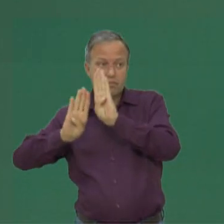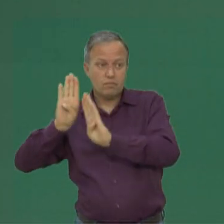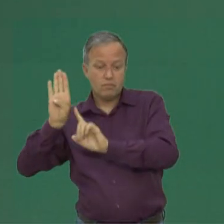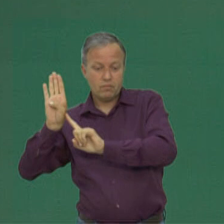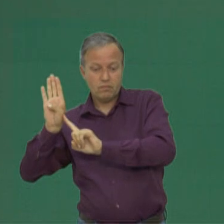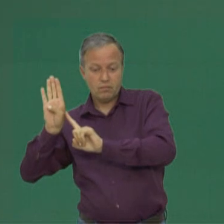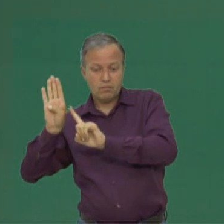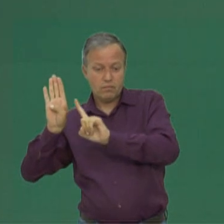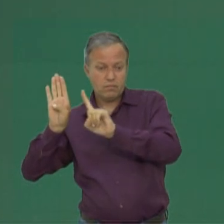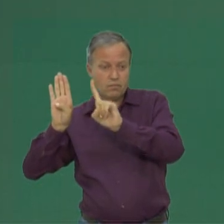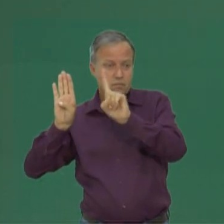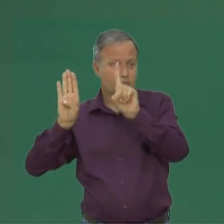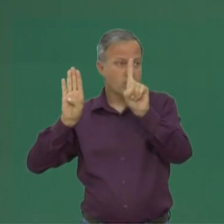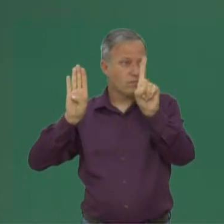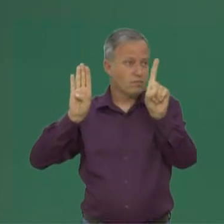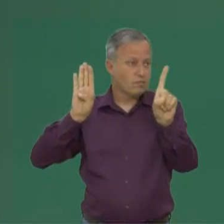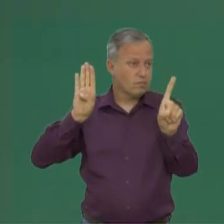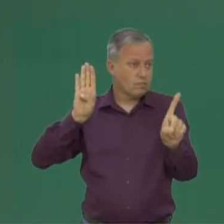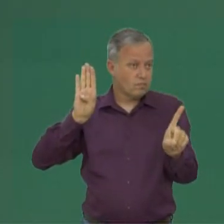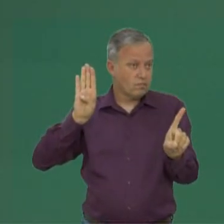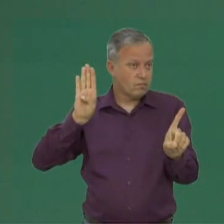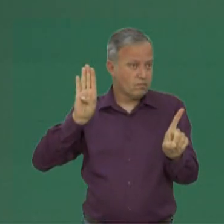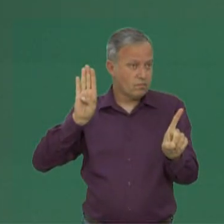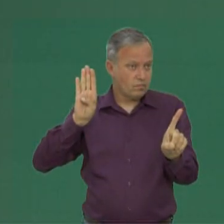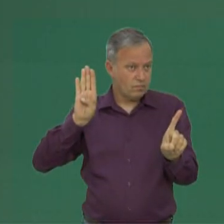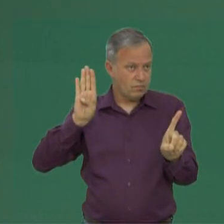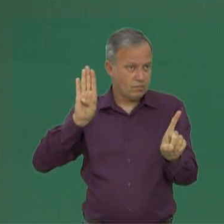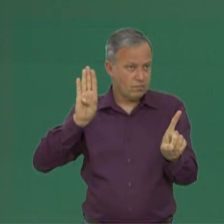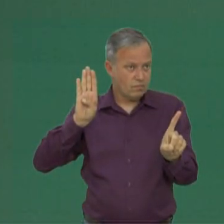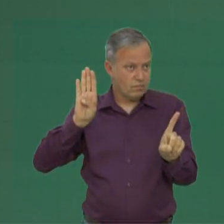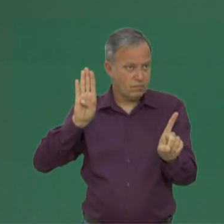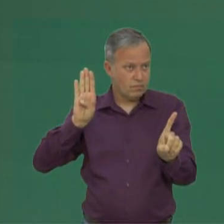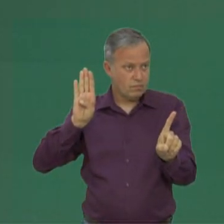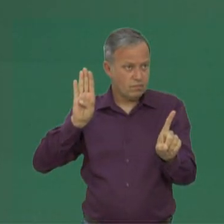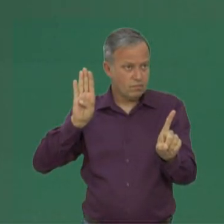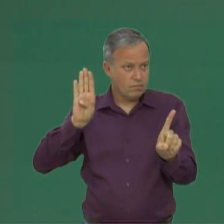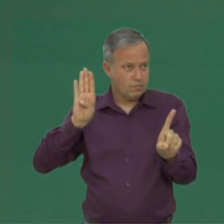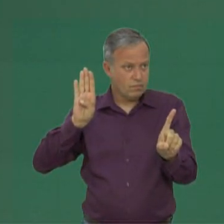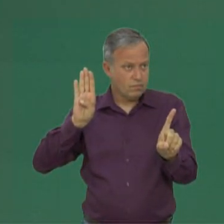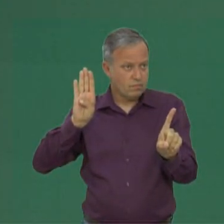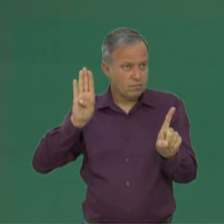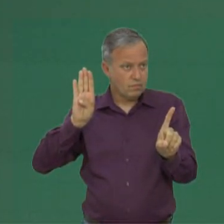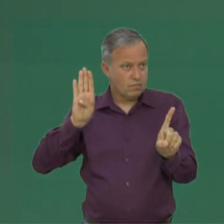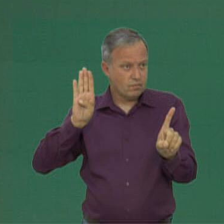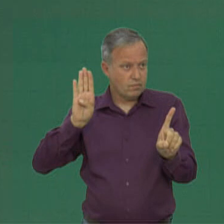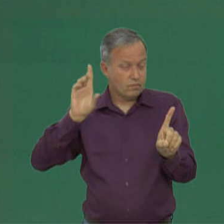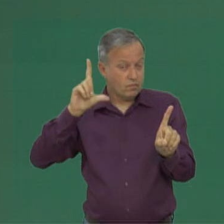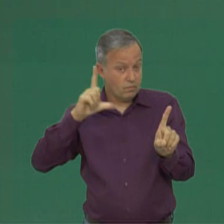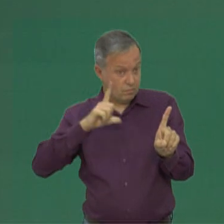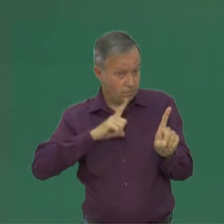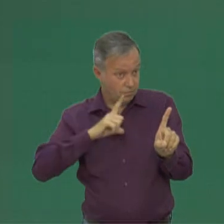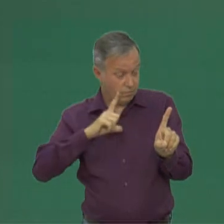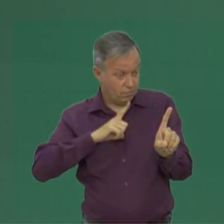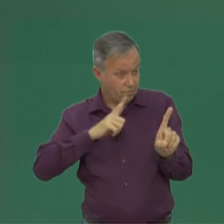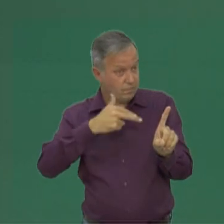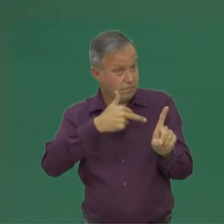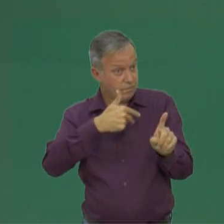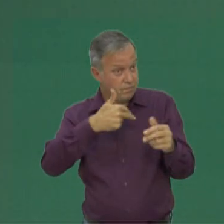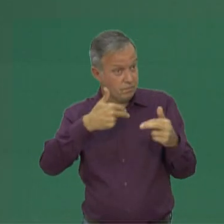né? Contra fluxo, né? Do rio. Rara vez aparece